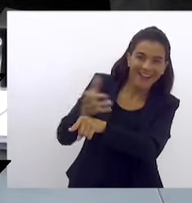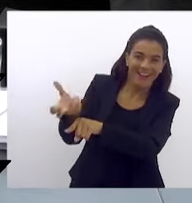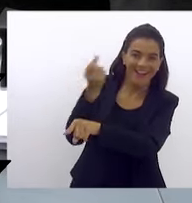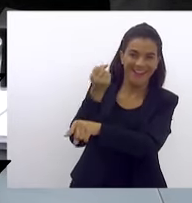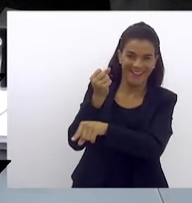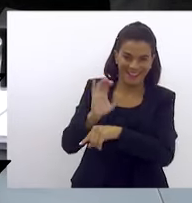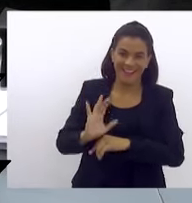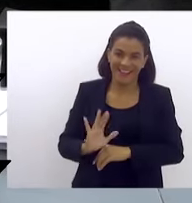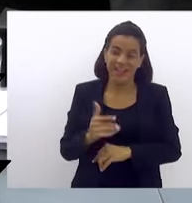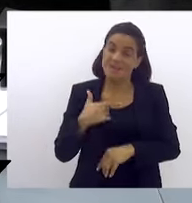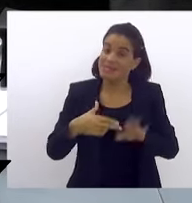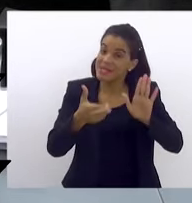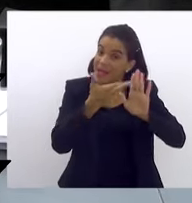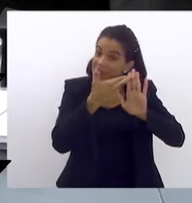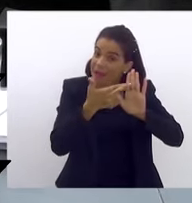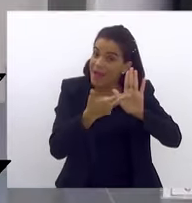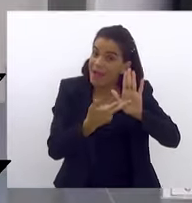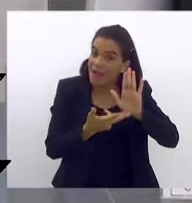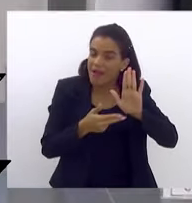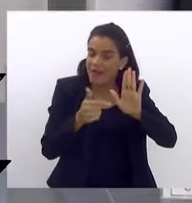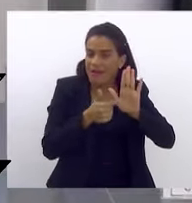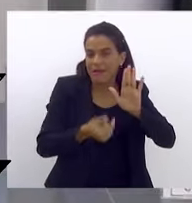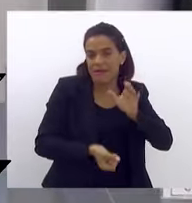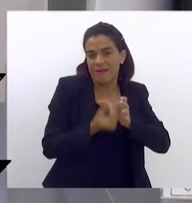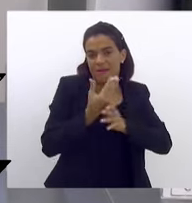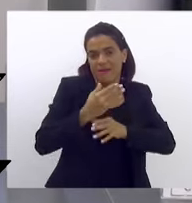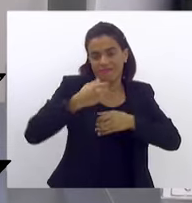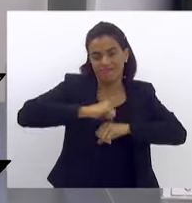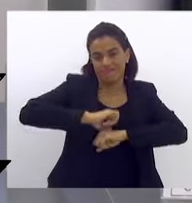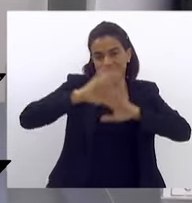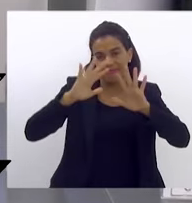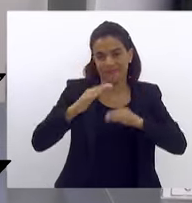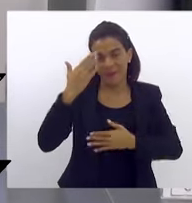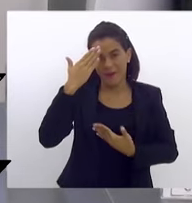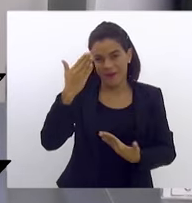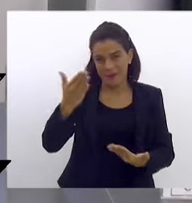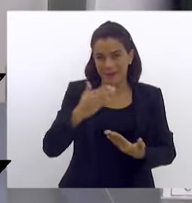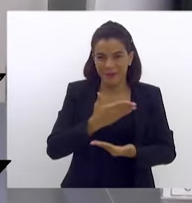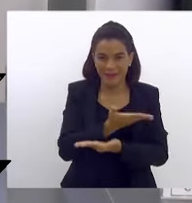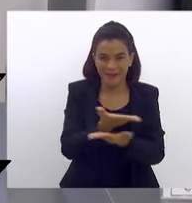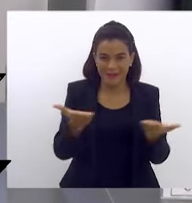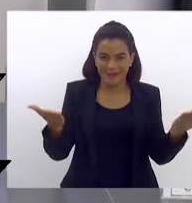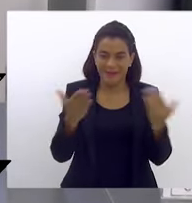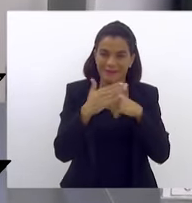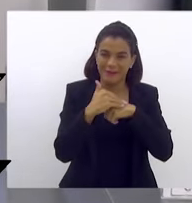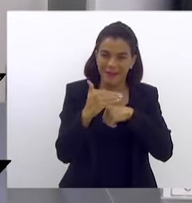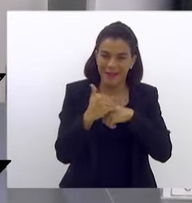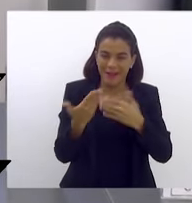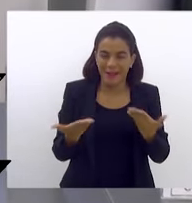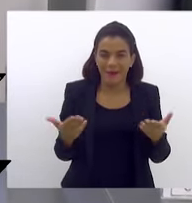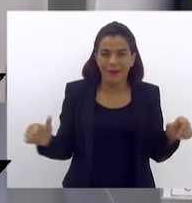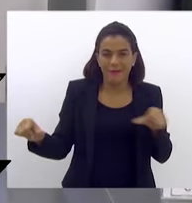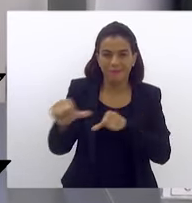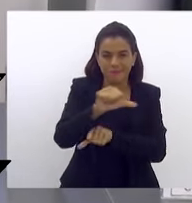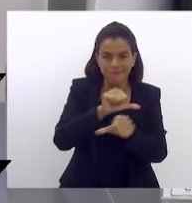regulamentar é na regulamentação vai tá claro é isso obrigado a